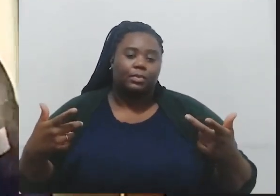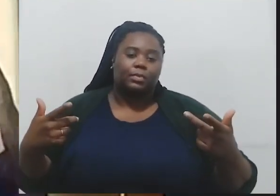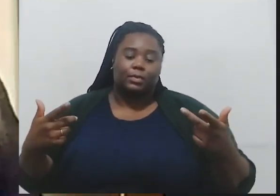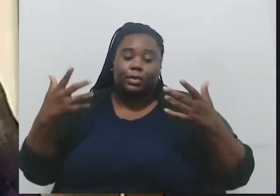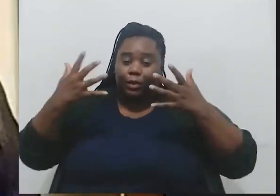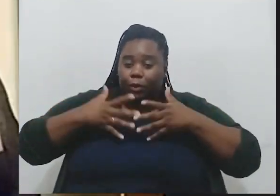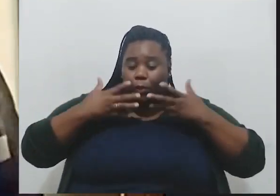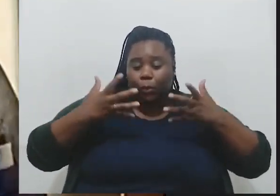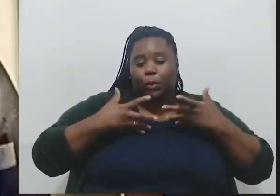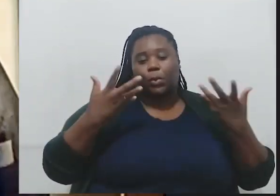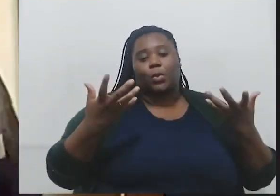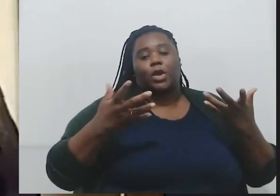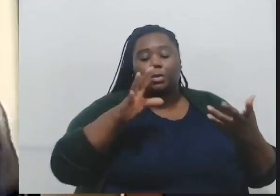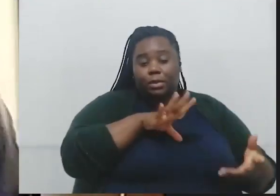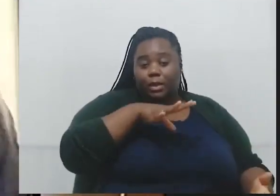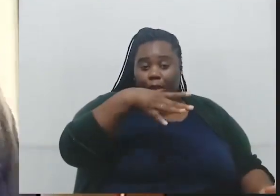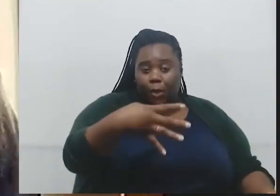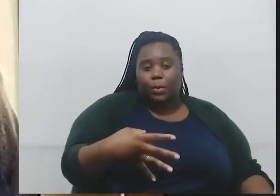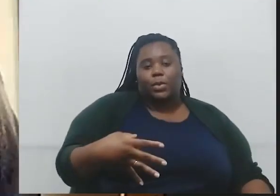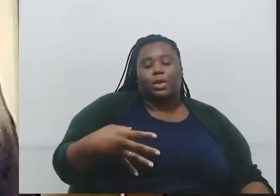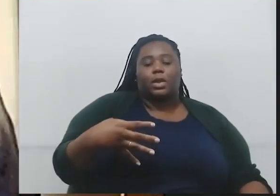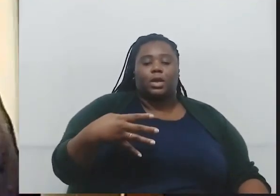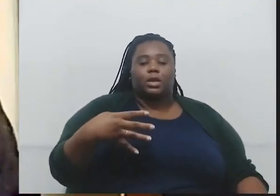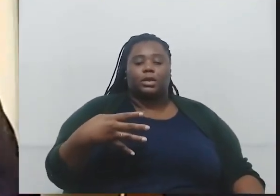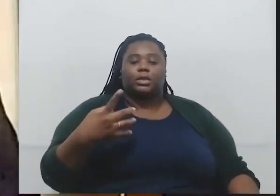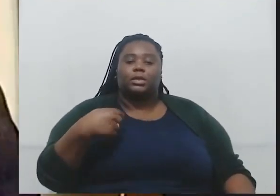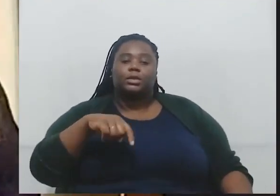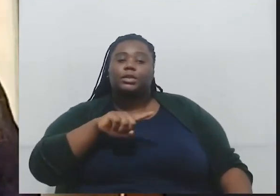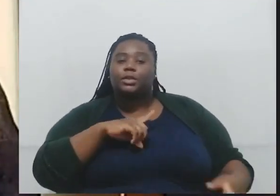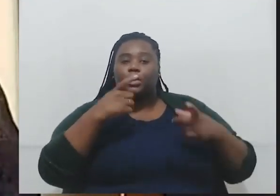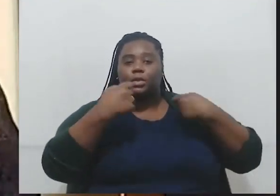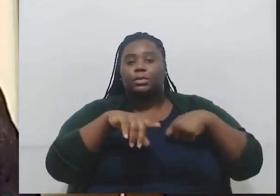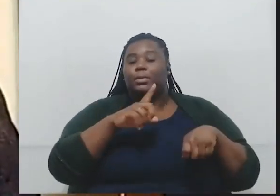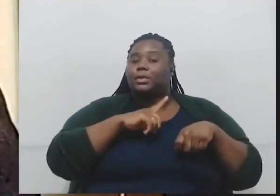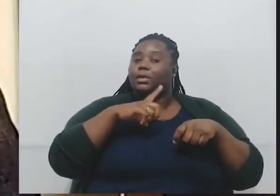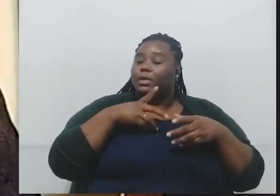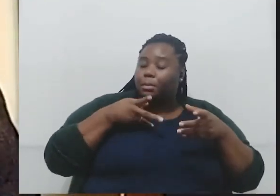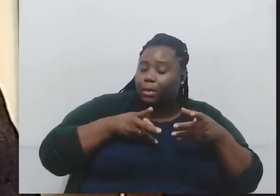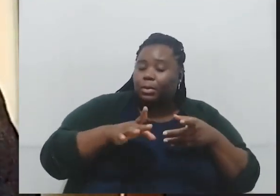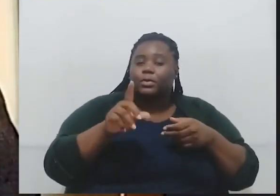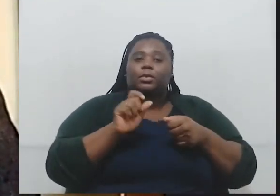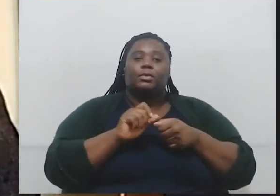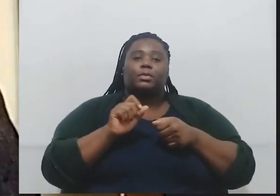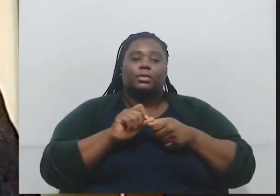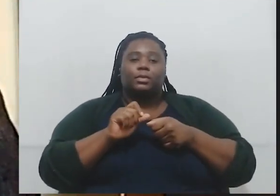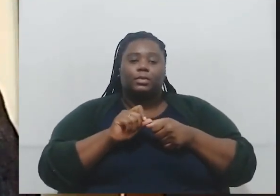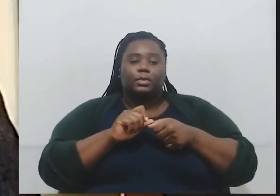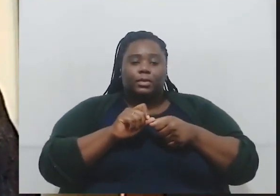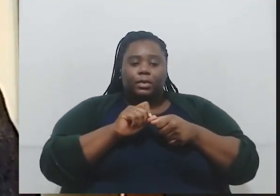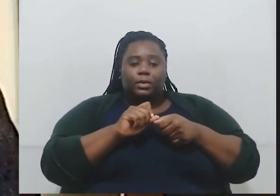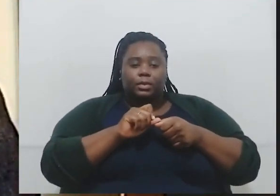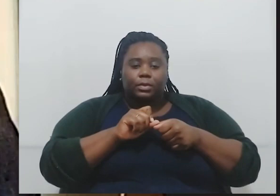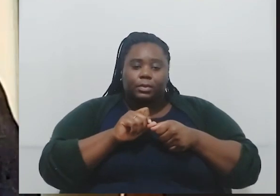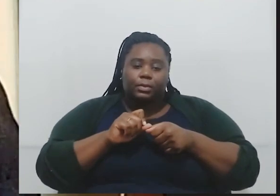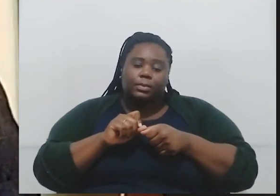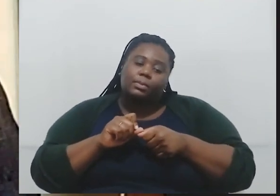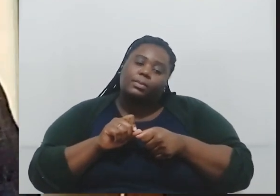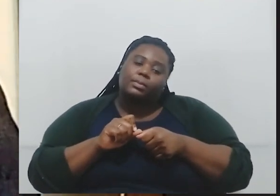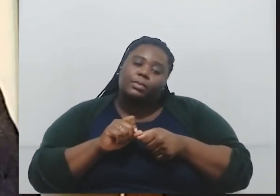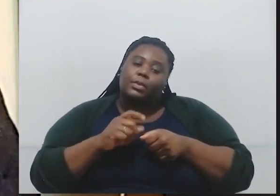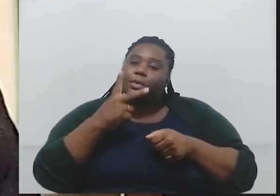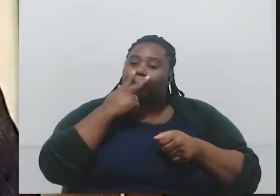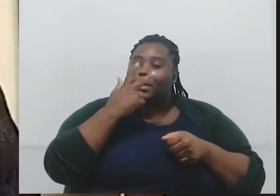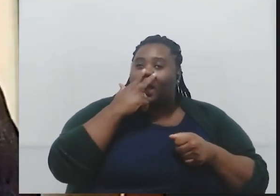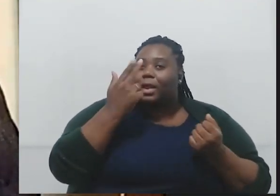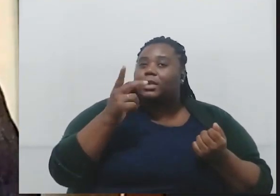a gente precisa ter para continuar fazendo. Sei lá, acho que isso tem a ver aí com esses processos de insurreição, né, desse teatro que você coloca